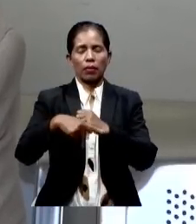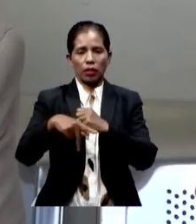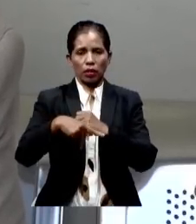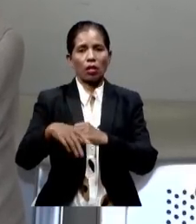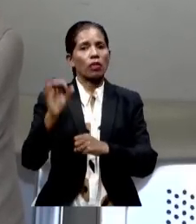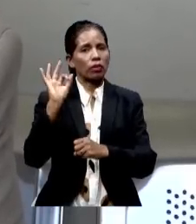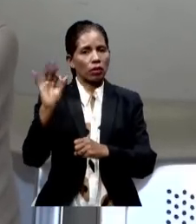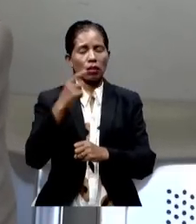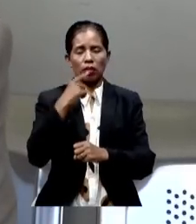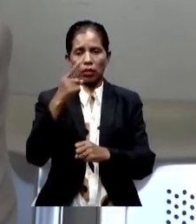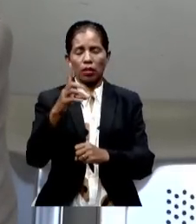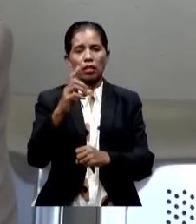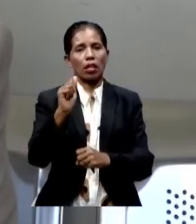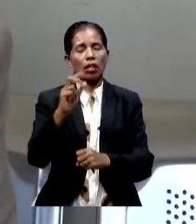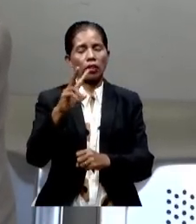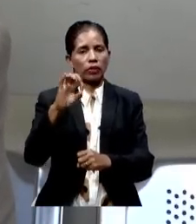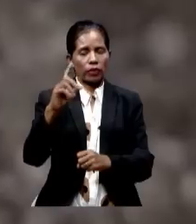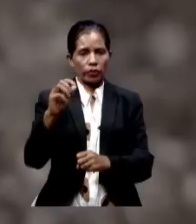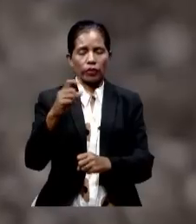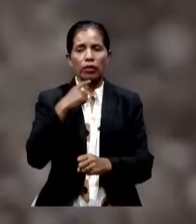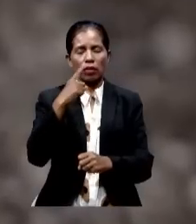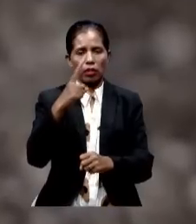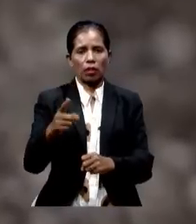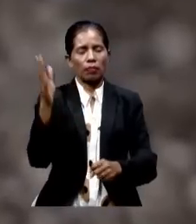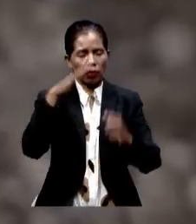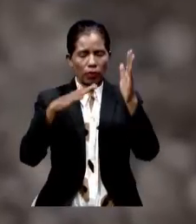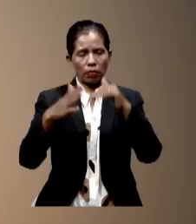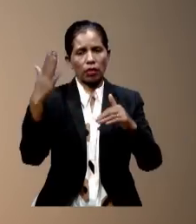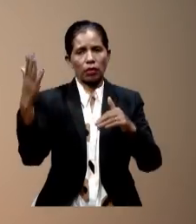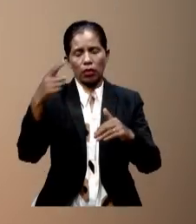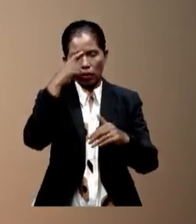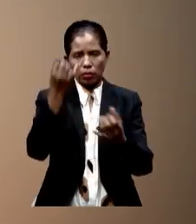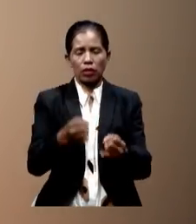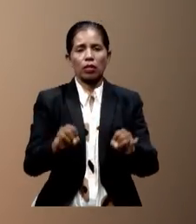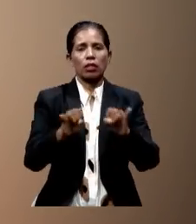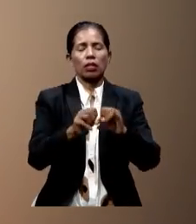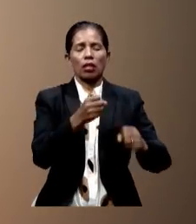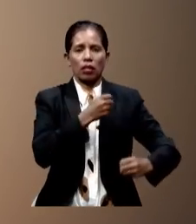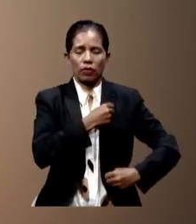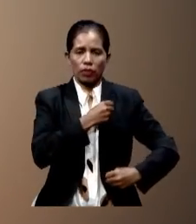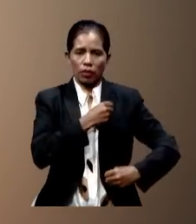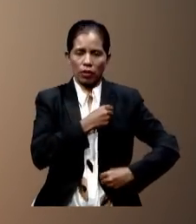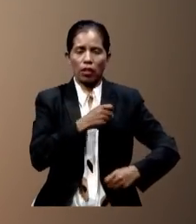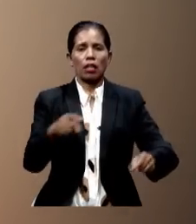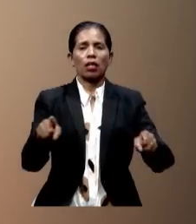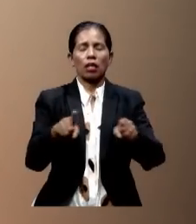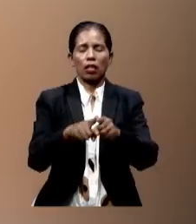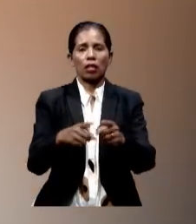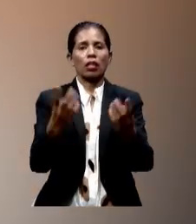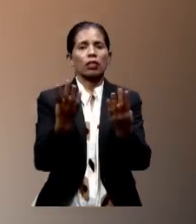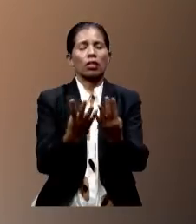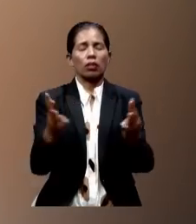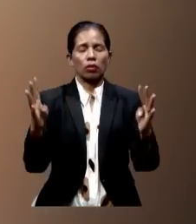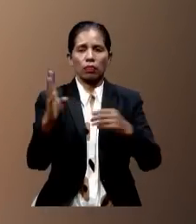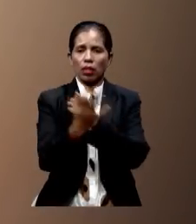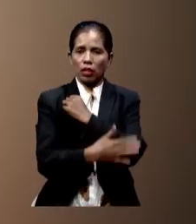Dias Simenes mandati mos lamenta ho aktu refere tabe instituição FFDTL hanesan lutu banasang ho